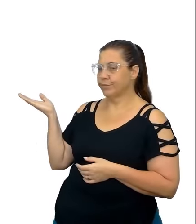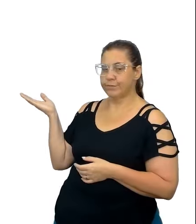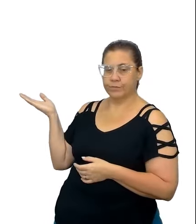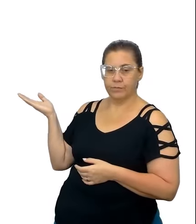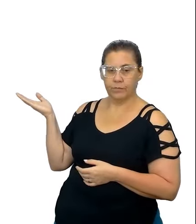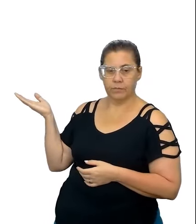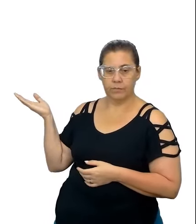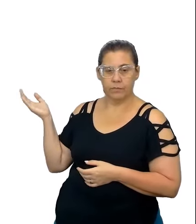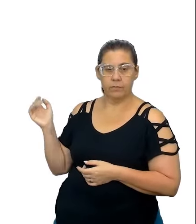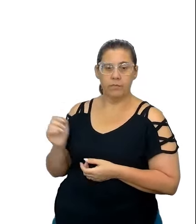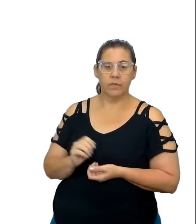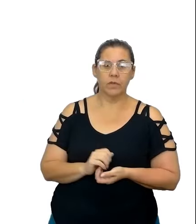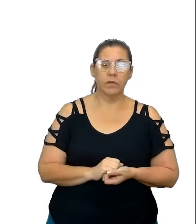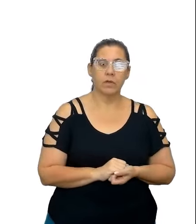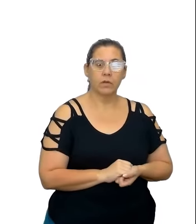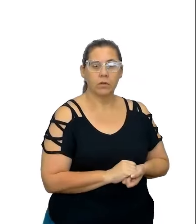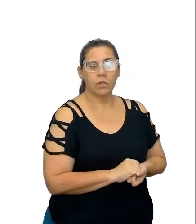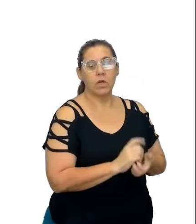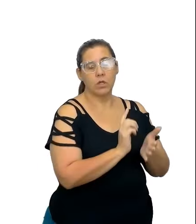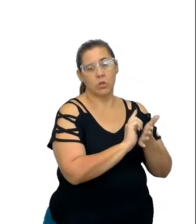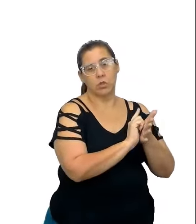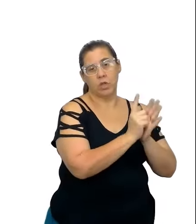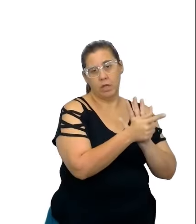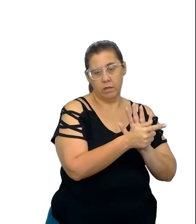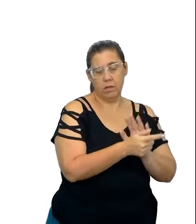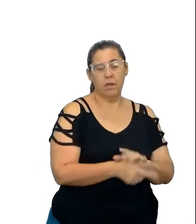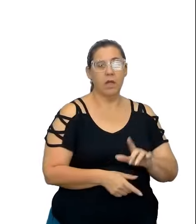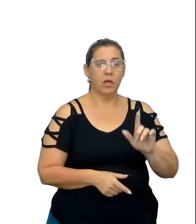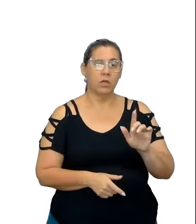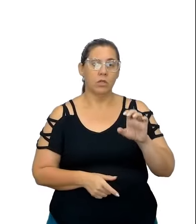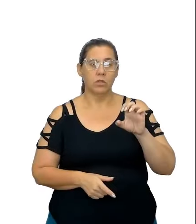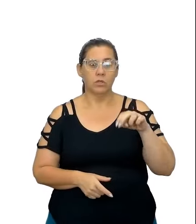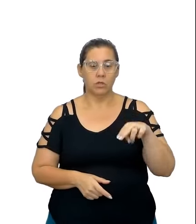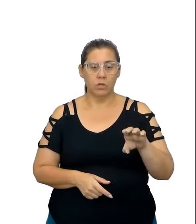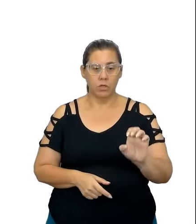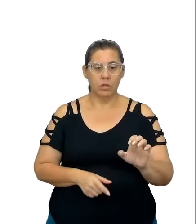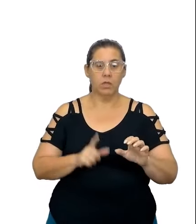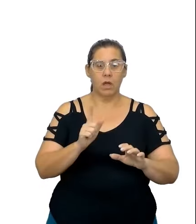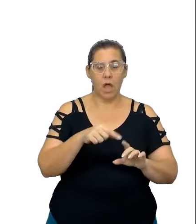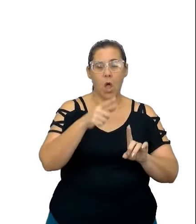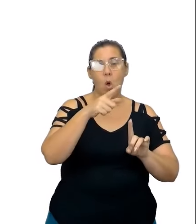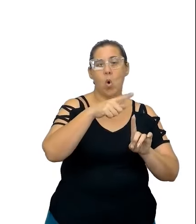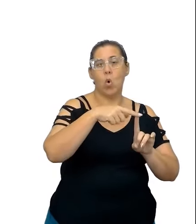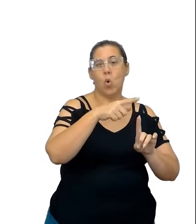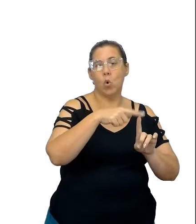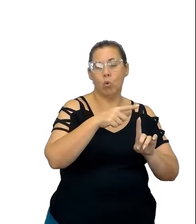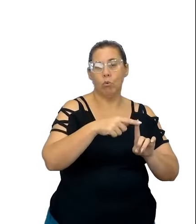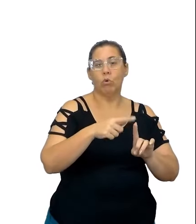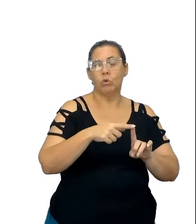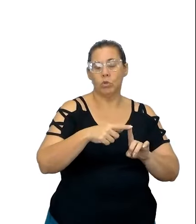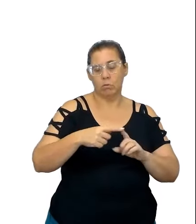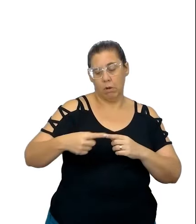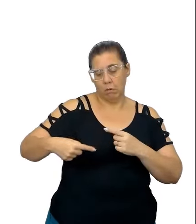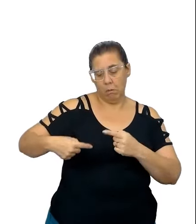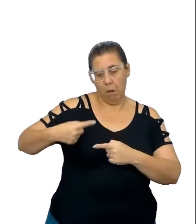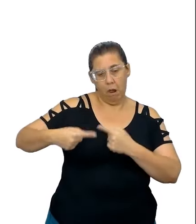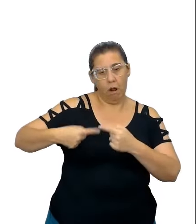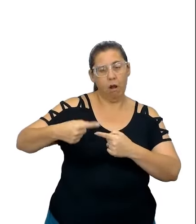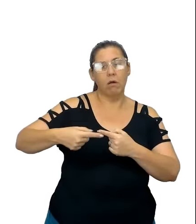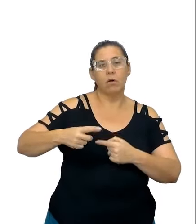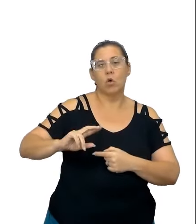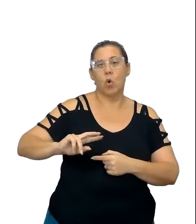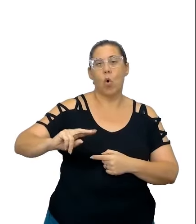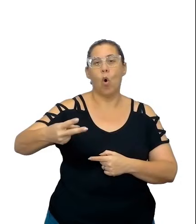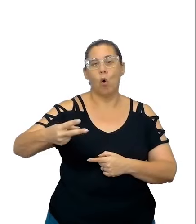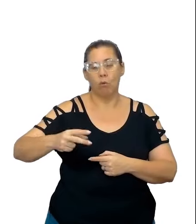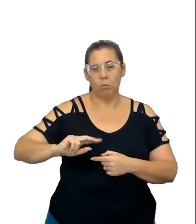Dawkins, em 1976, em que o gene é um tipo replicador que se multiplica para outros